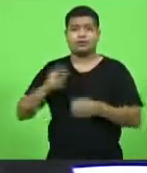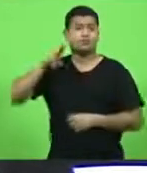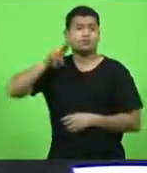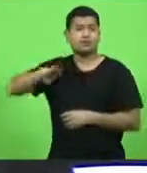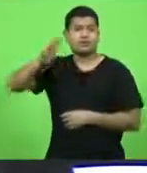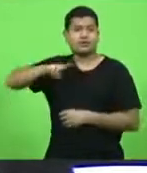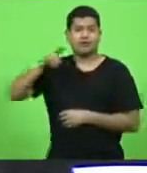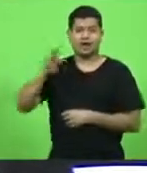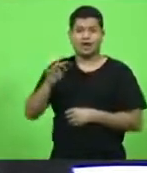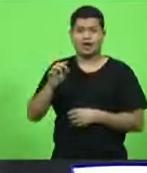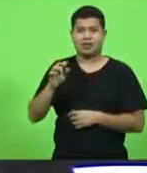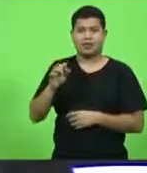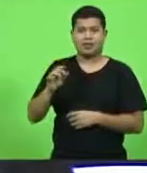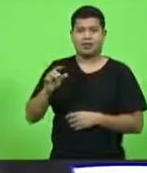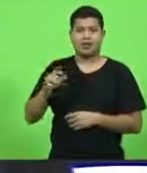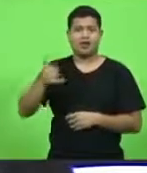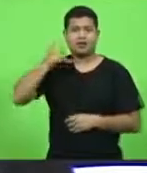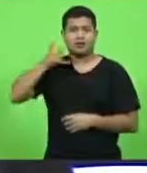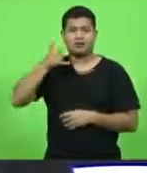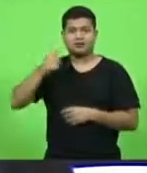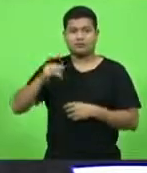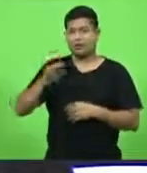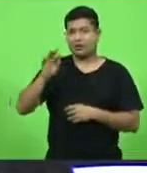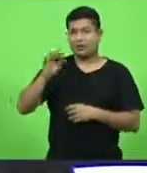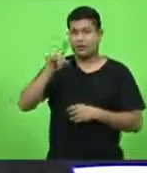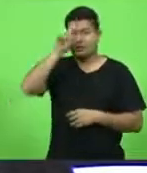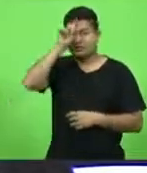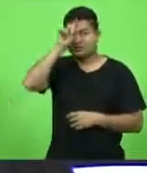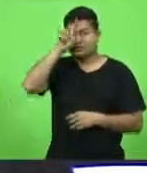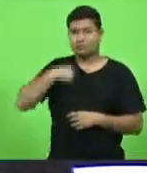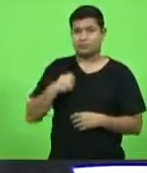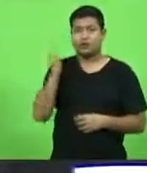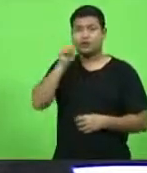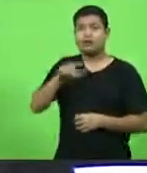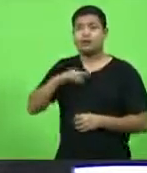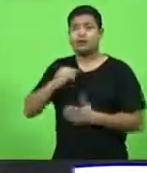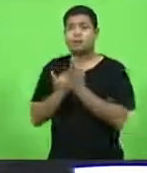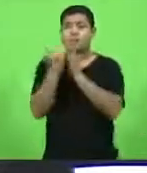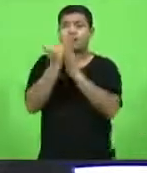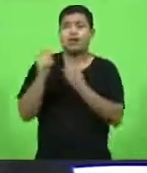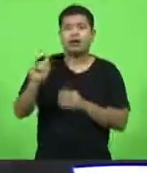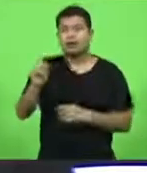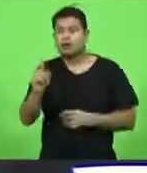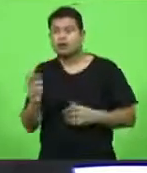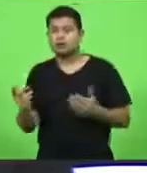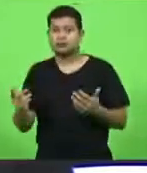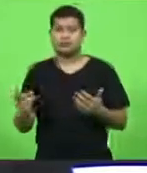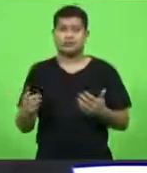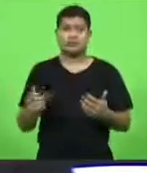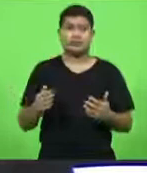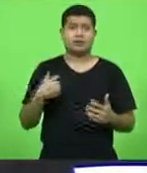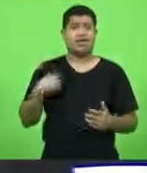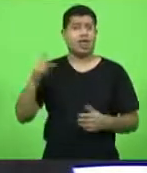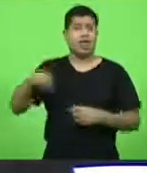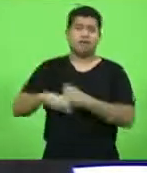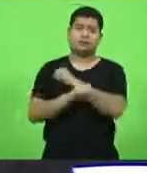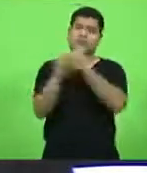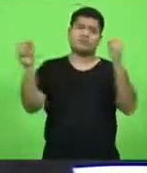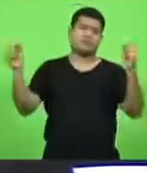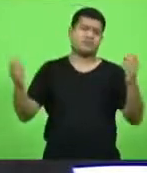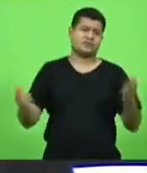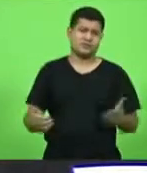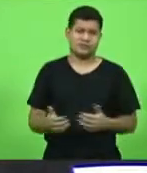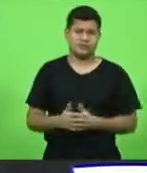e ligar lá para central apertar tem mais algum problema aí que eu possa resolver mas alguma ocorrência bom então é mais um absurdo o que está